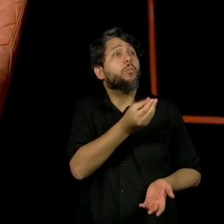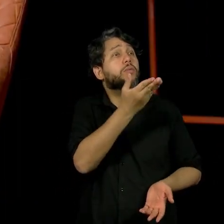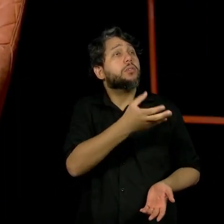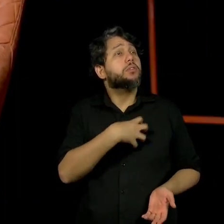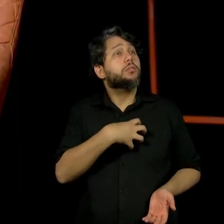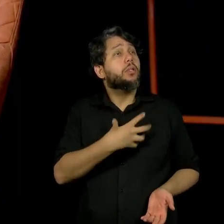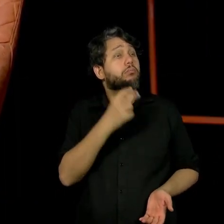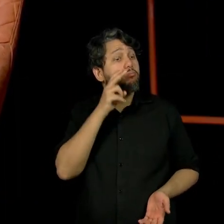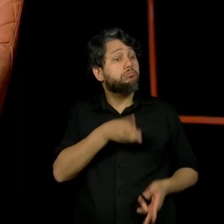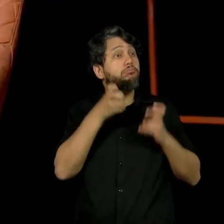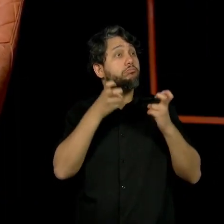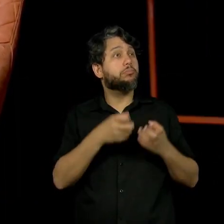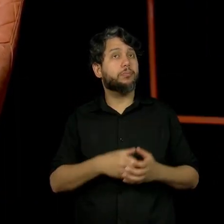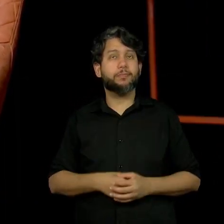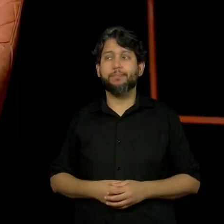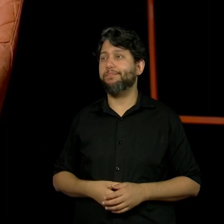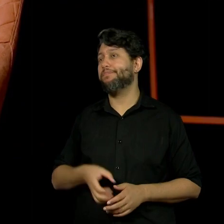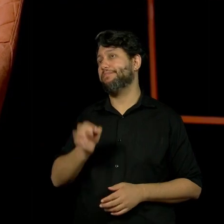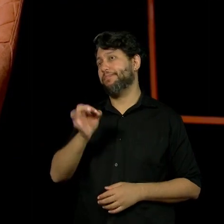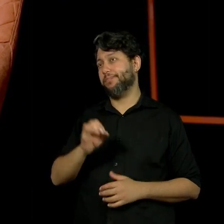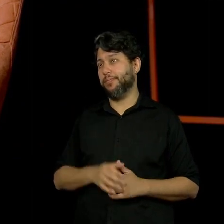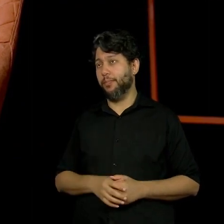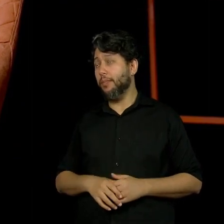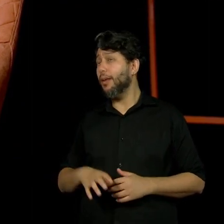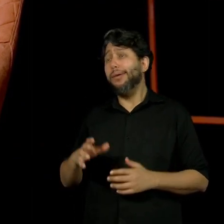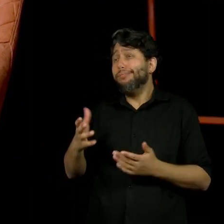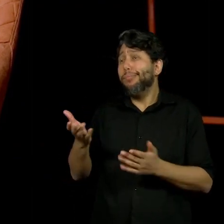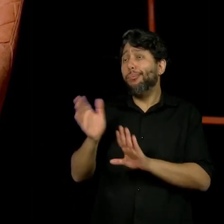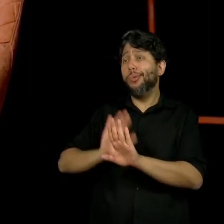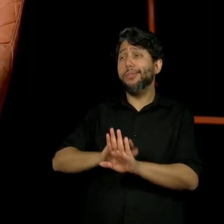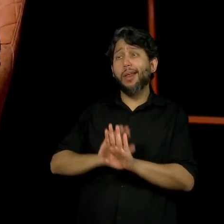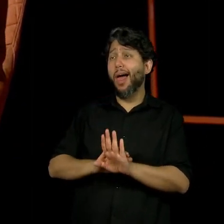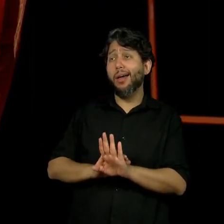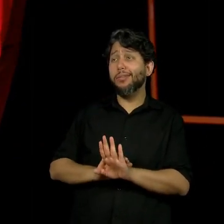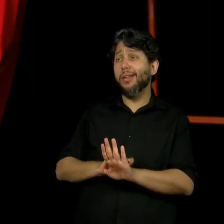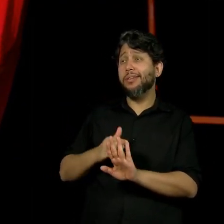interessante porque, como diria o Baudrillard, tudo tem uma história, tudo tem um caos,